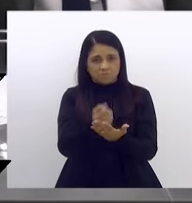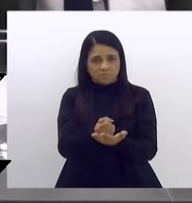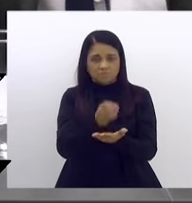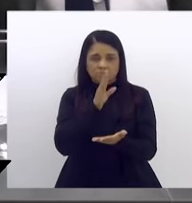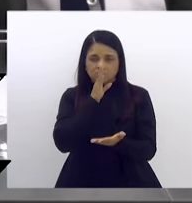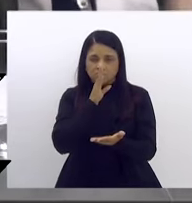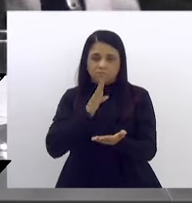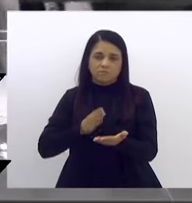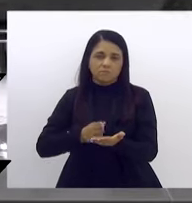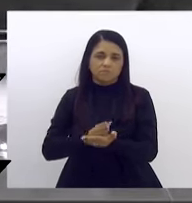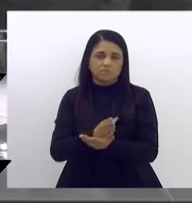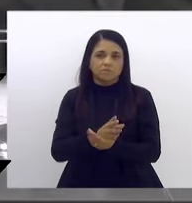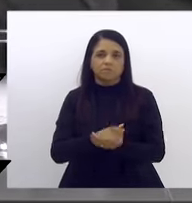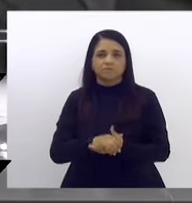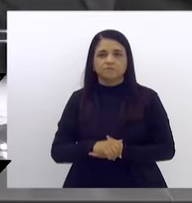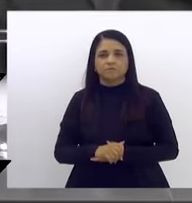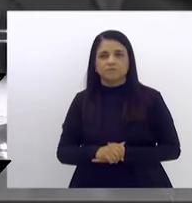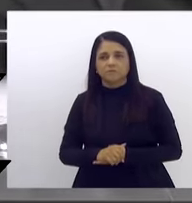estão